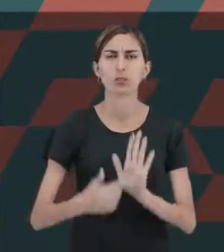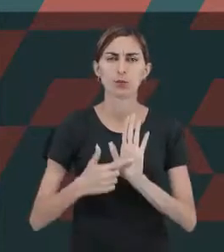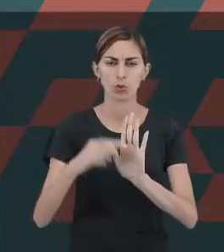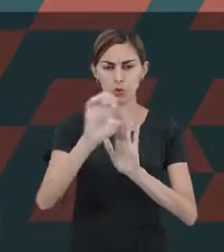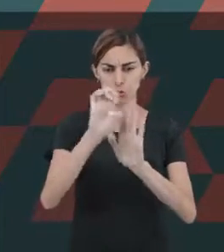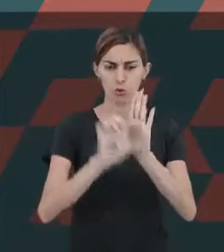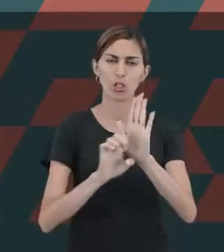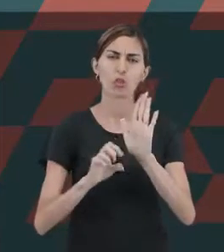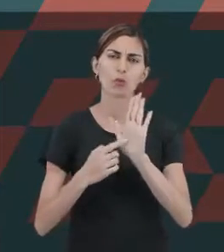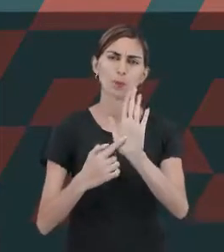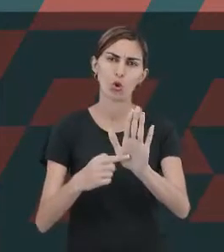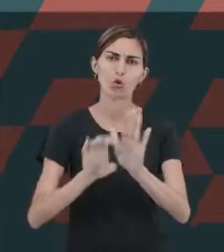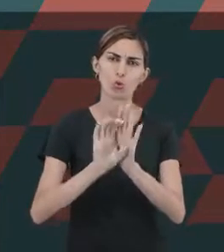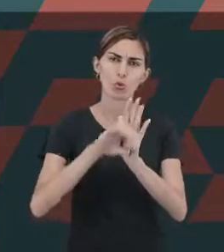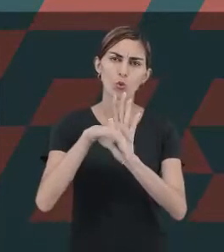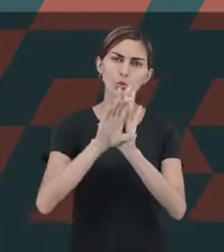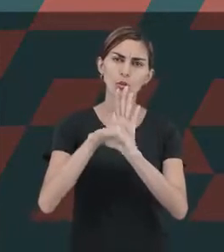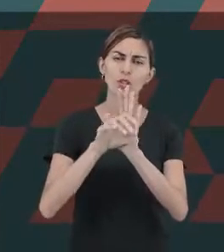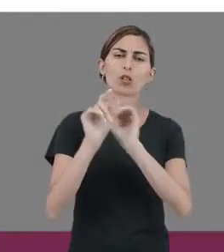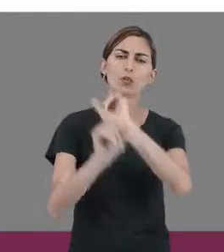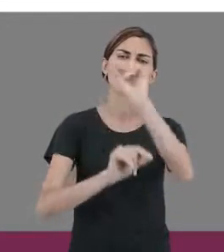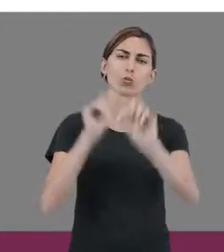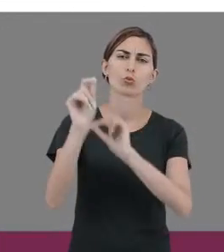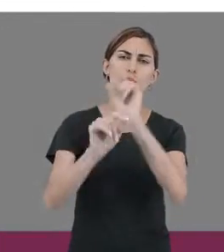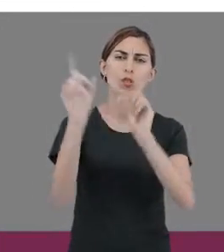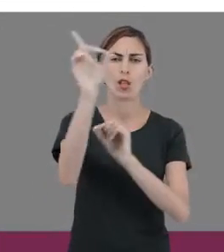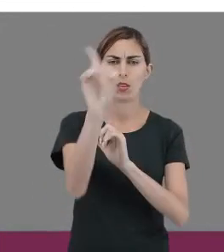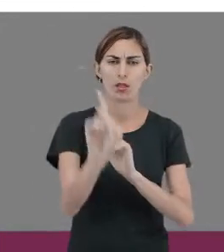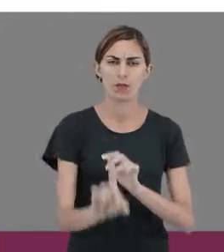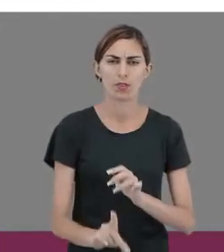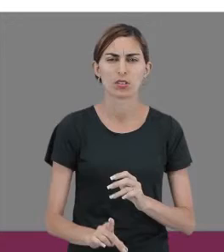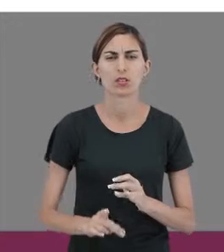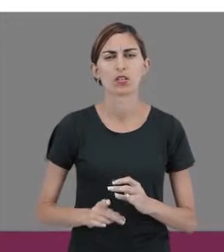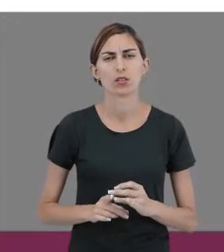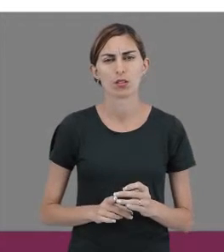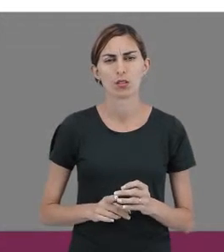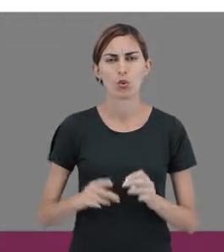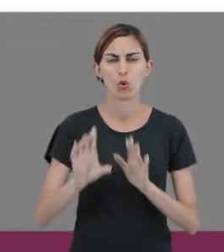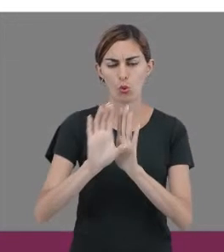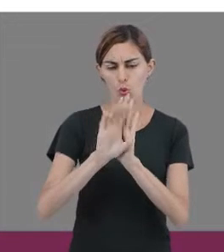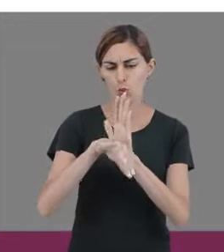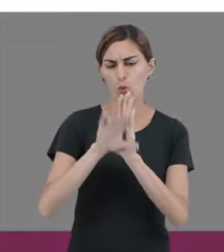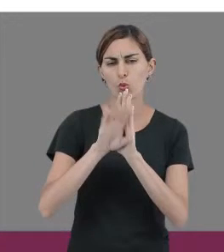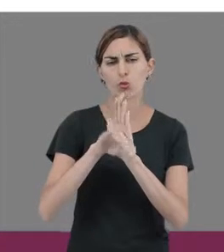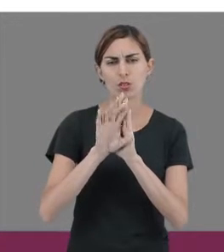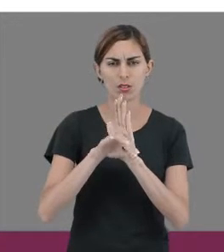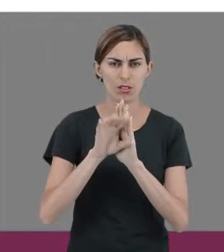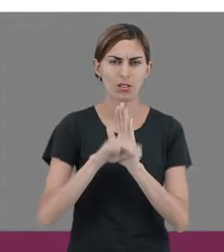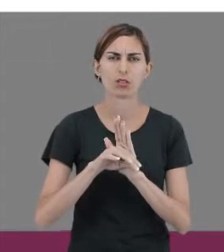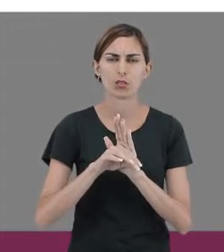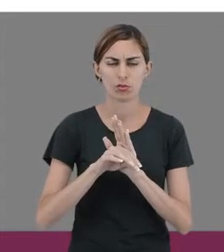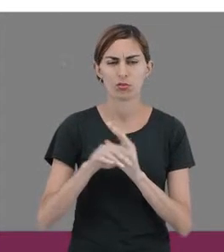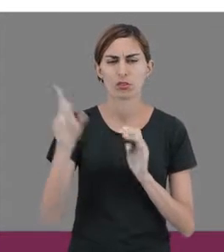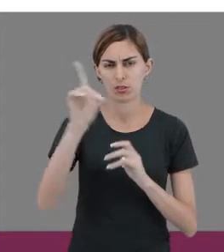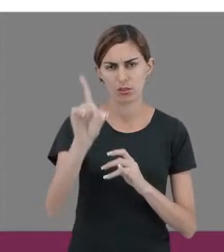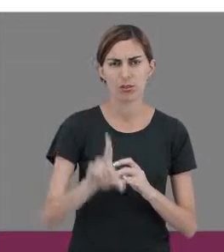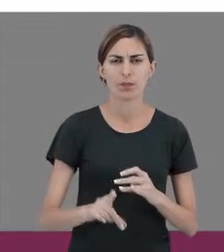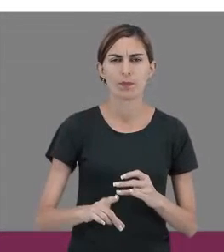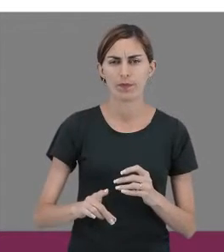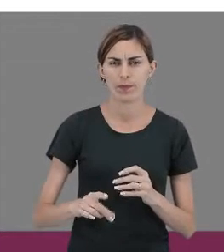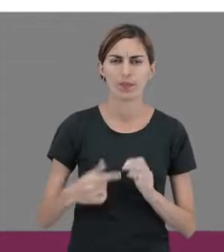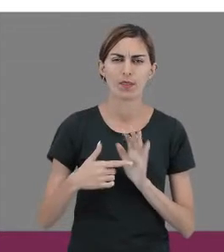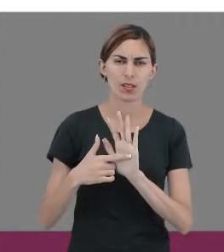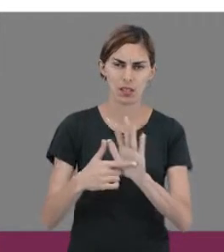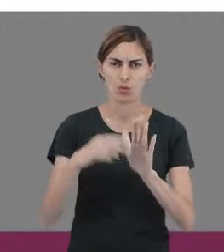o conceito do que seria deficiência. O conceito do que seria deficiência. E para